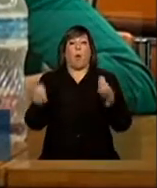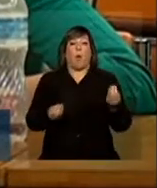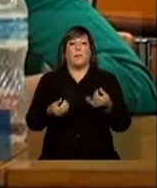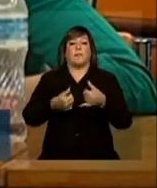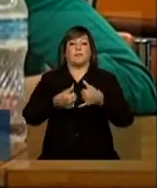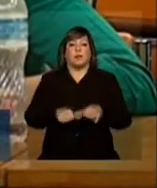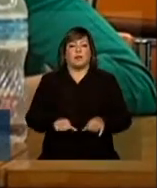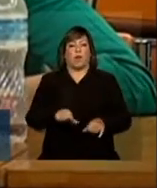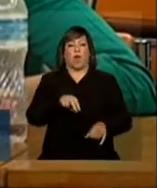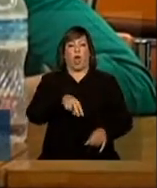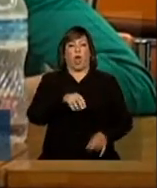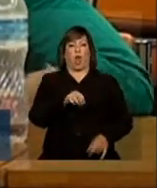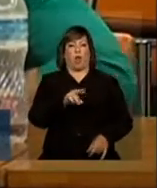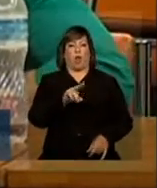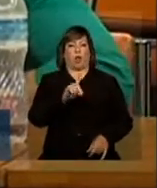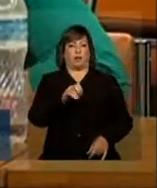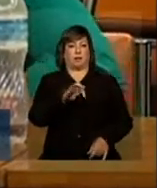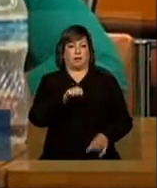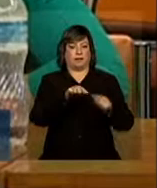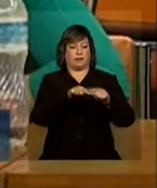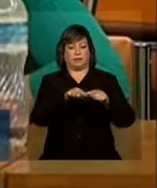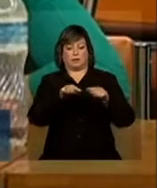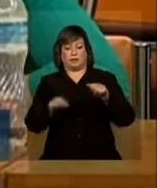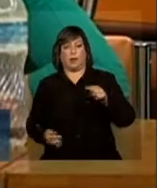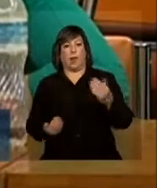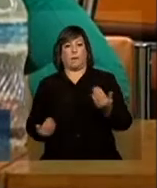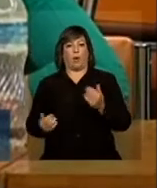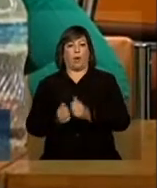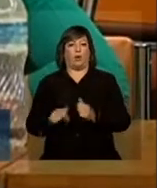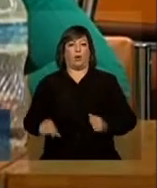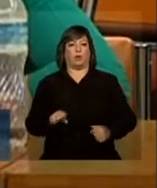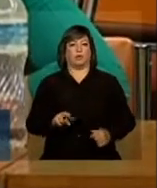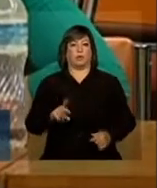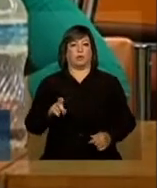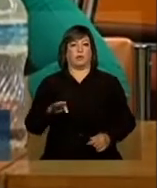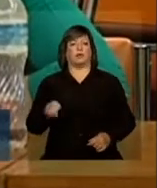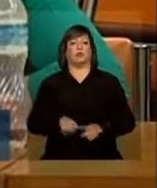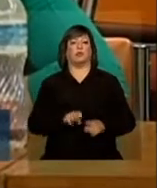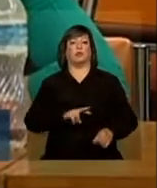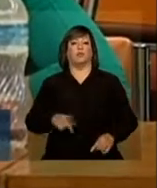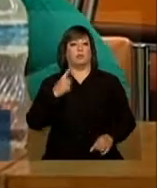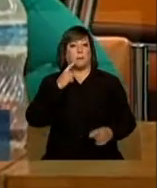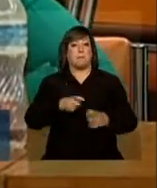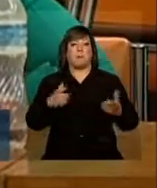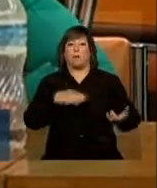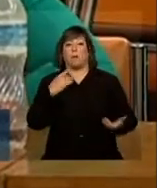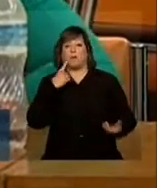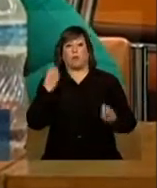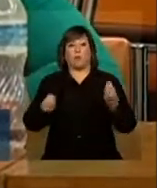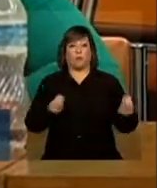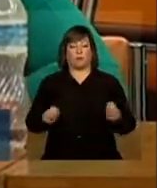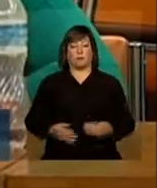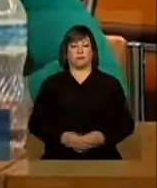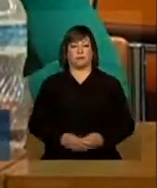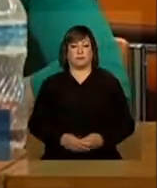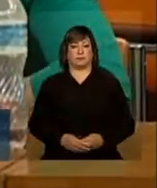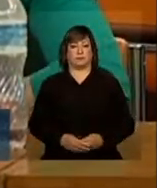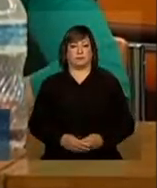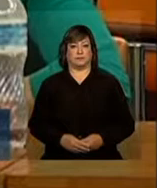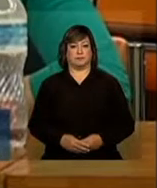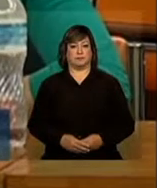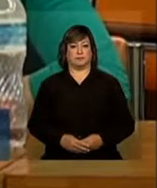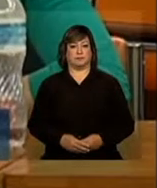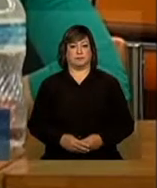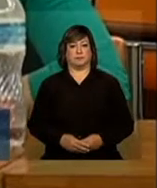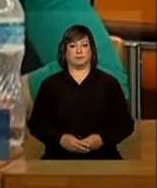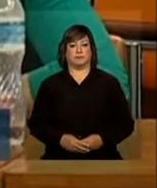relação ao Sudeste e Sul, que devem ter os menores índices de mortalidade. Obrigada. Segundo.